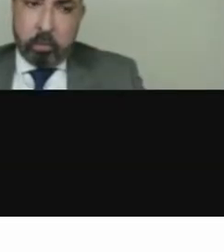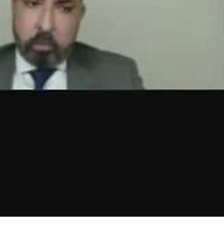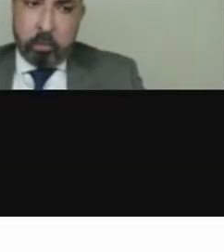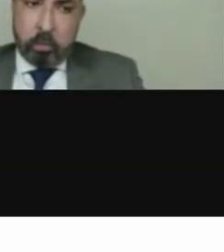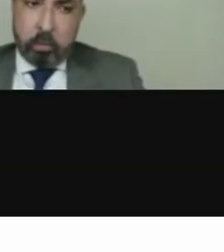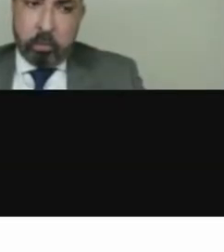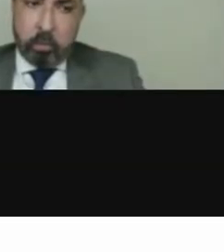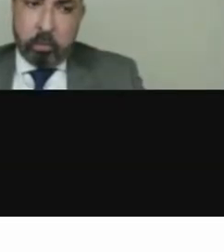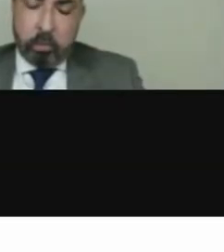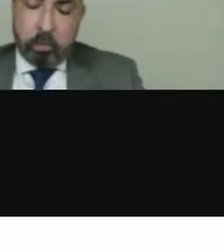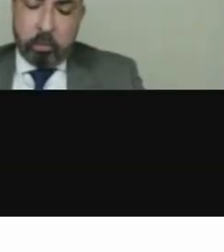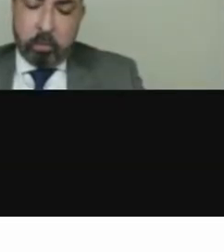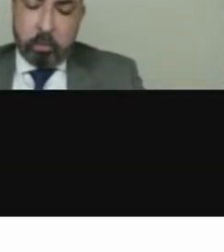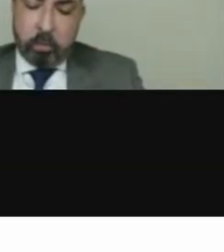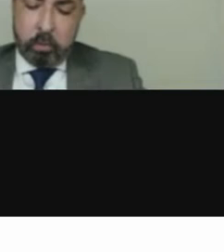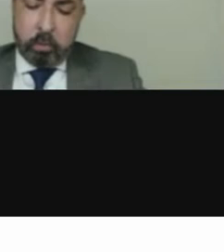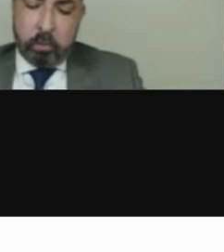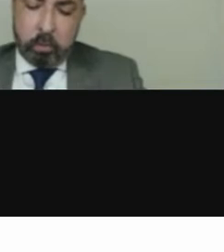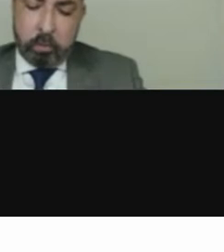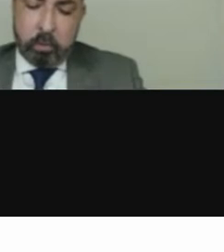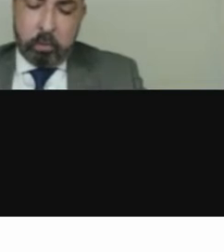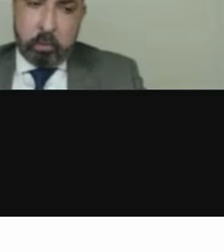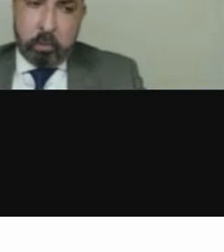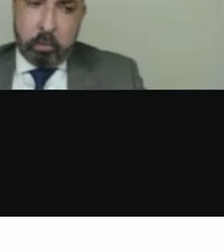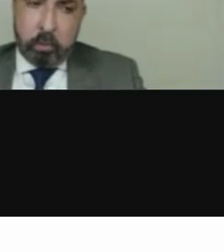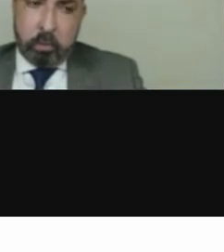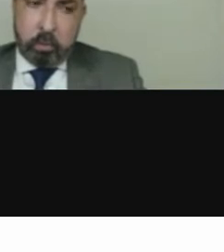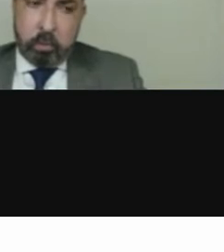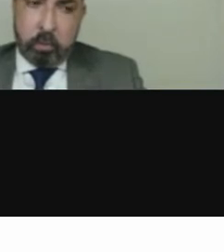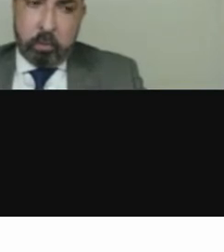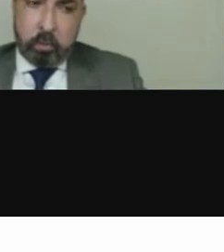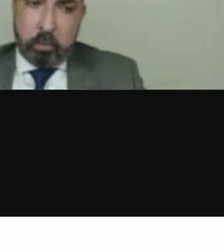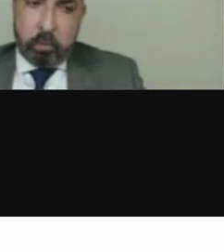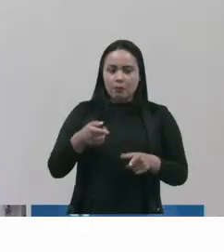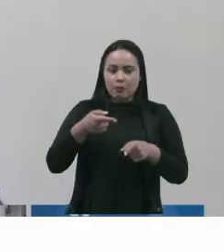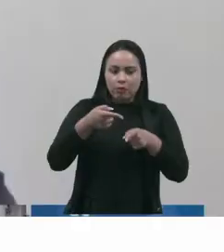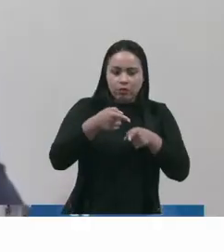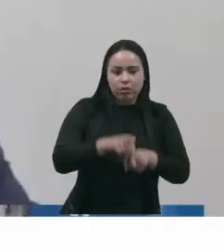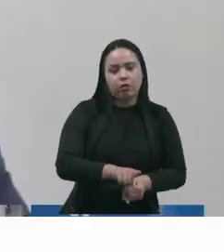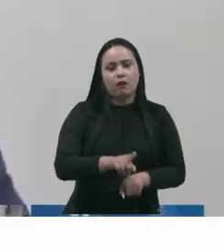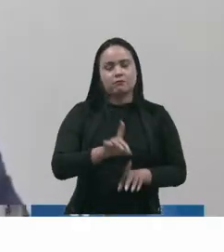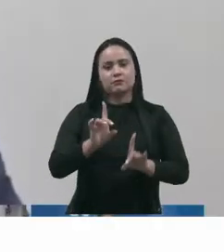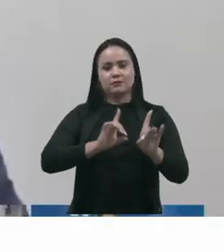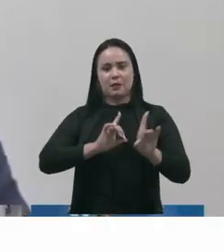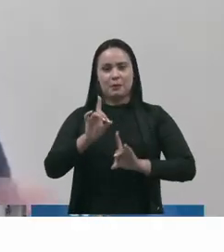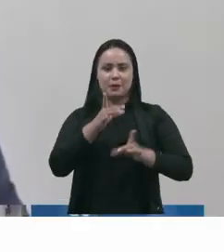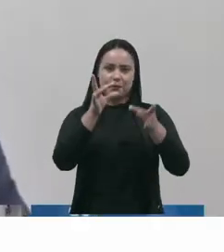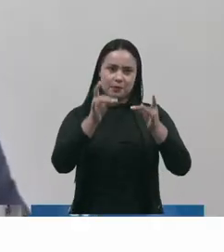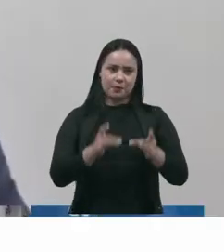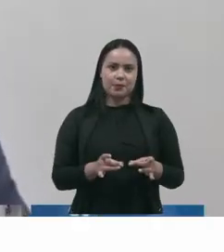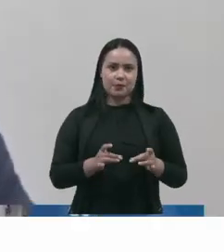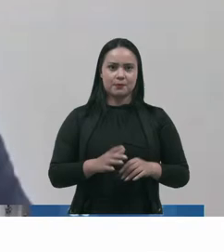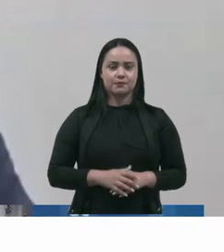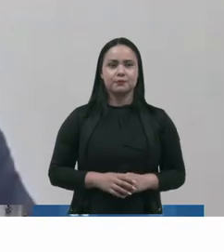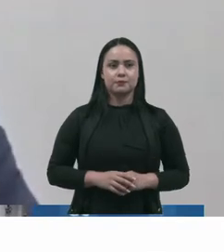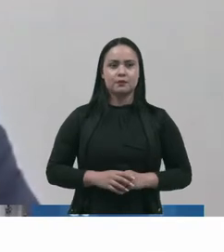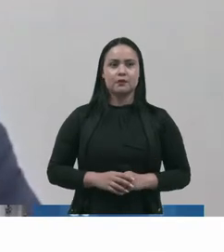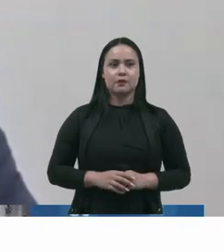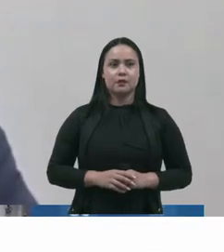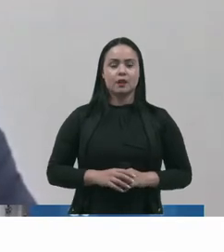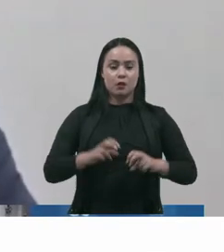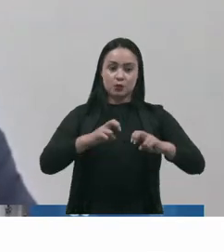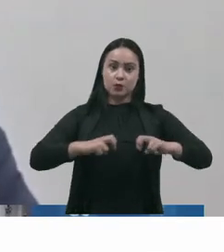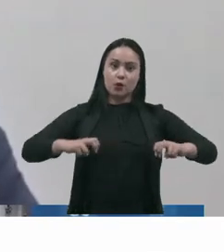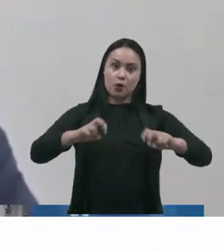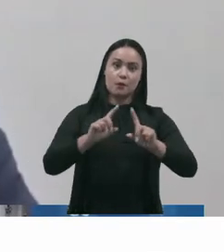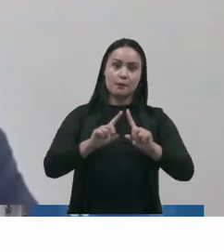Muito rapidamente, só em complementação, sem nem querer me atentar à discussão específica quanto a essa questão do quórum,